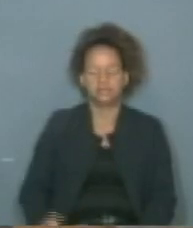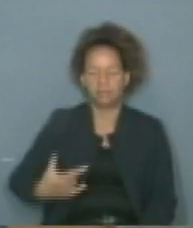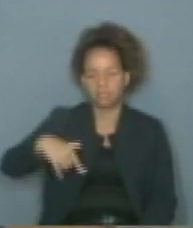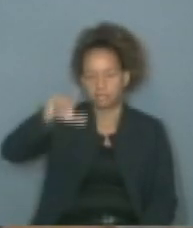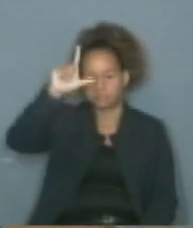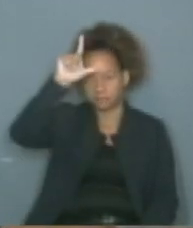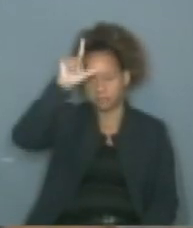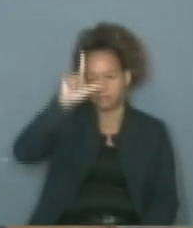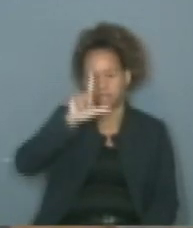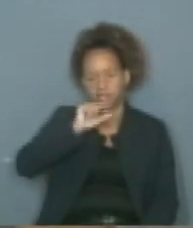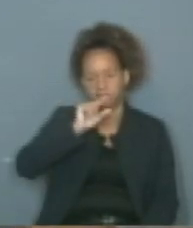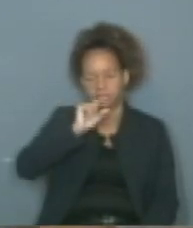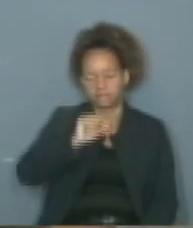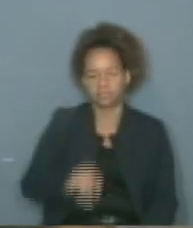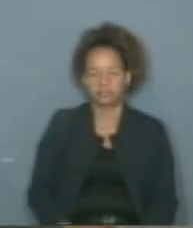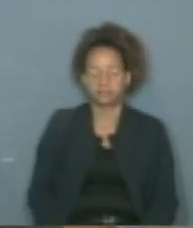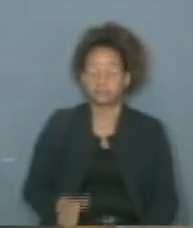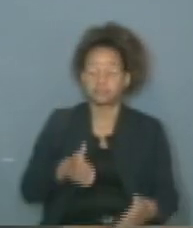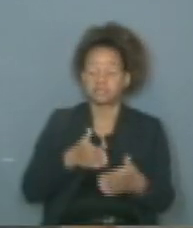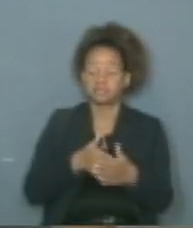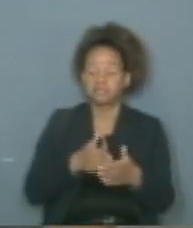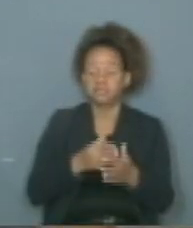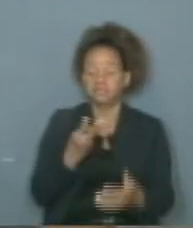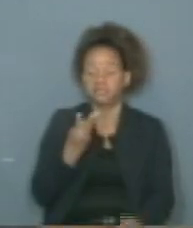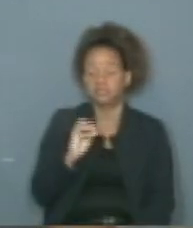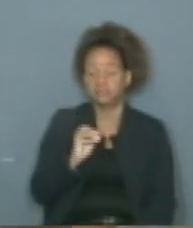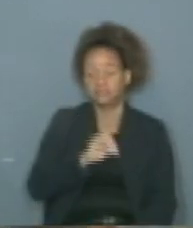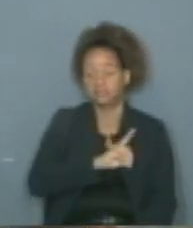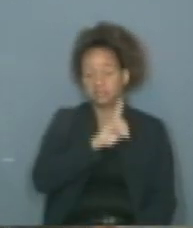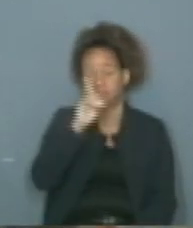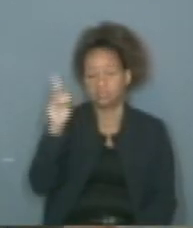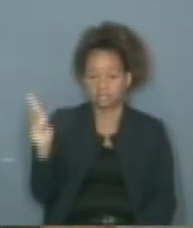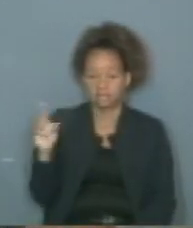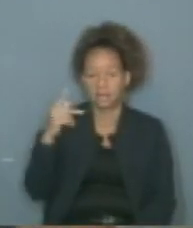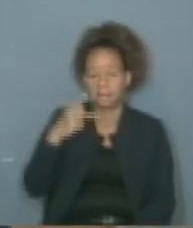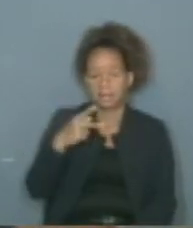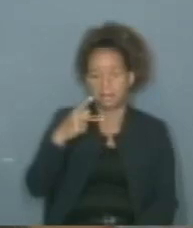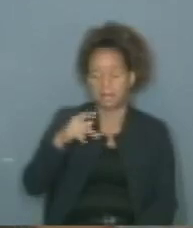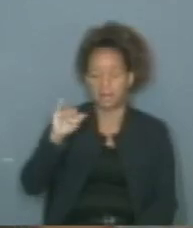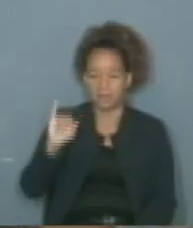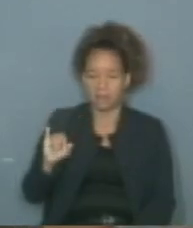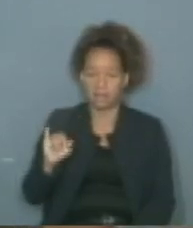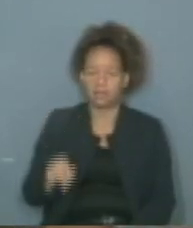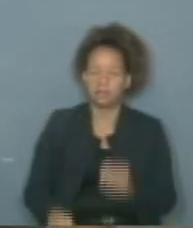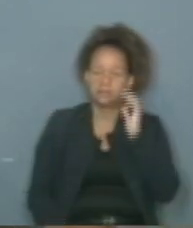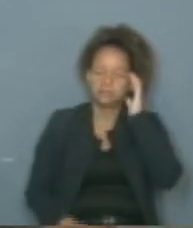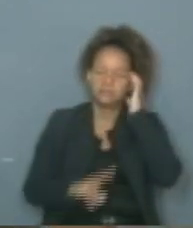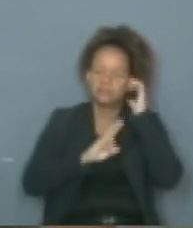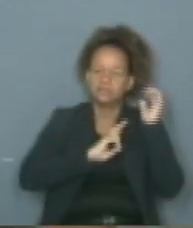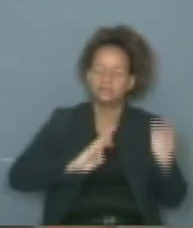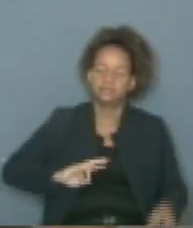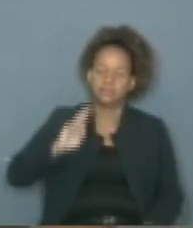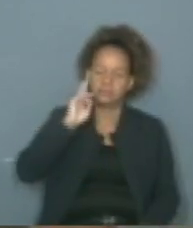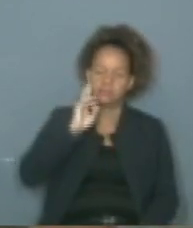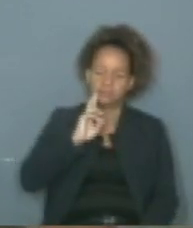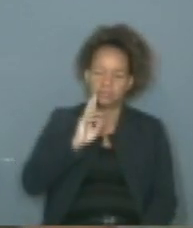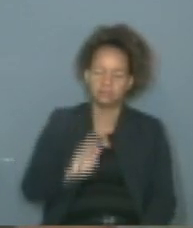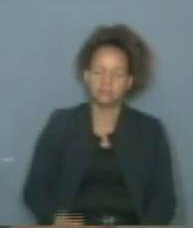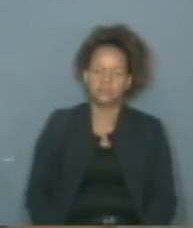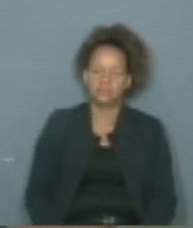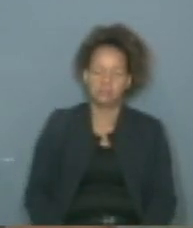líder do PSB. O prazo de 30 dias para adesão do PPI, vereador Rinaldo Júnior,